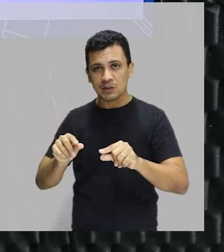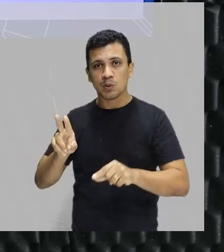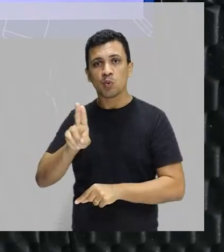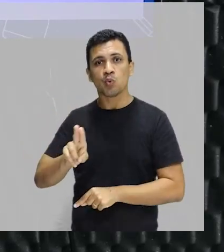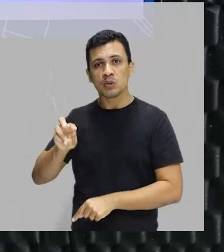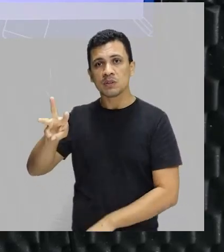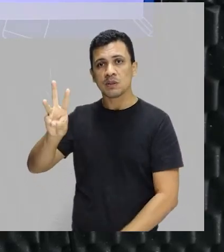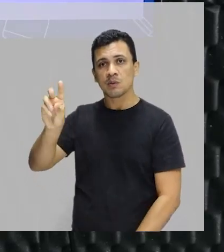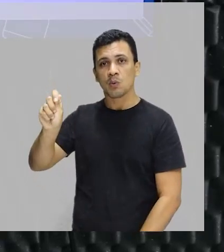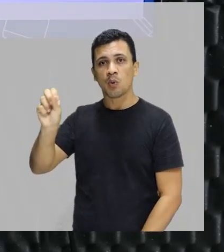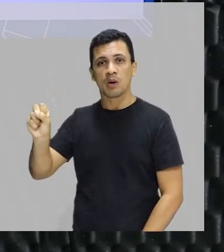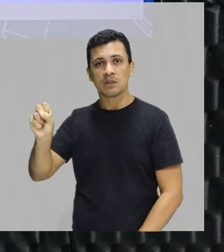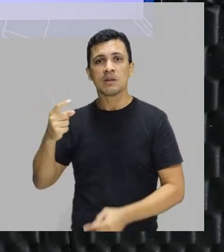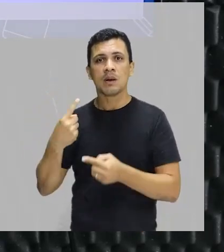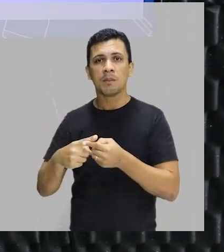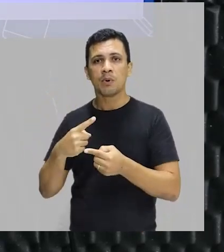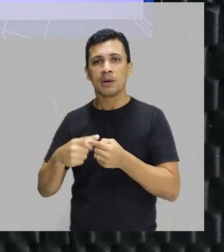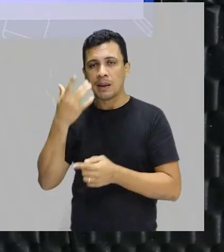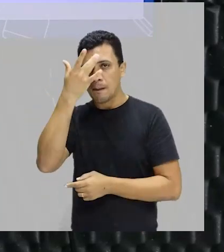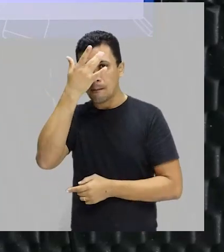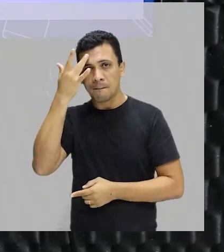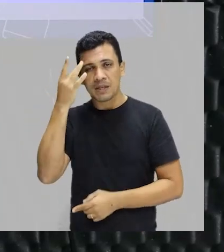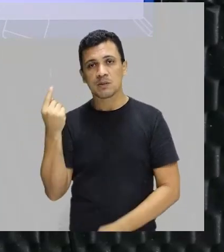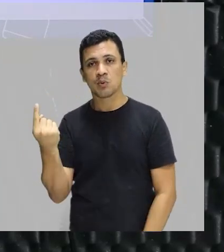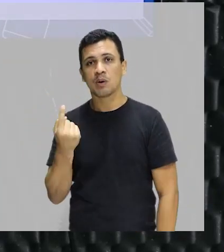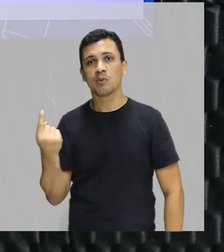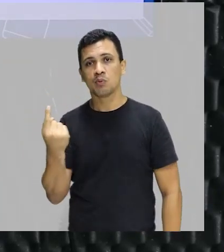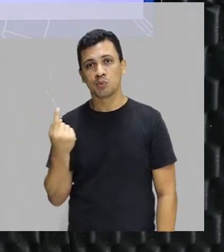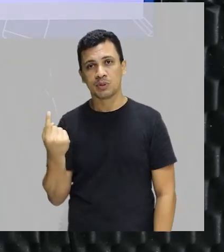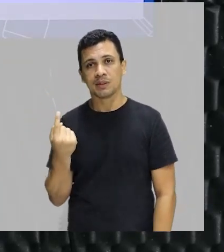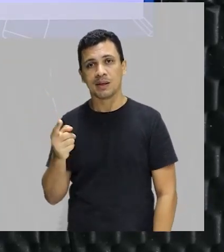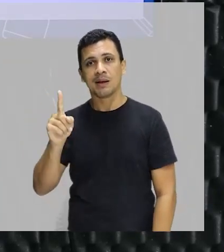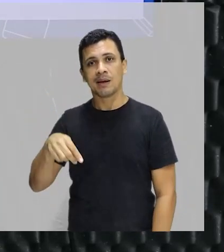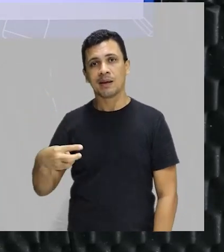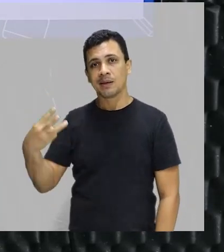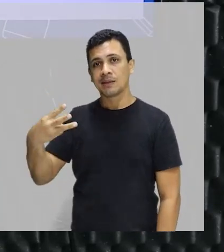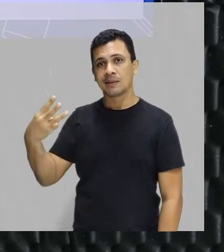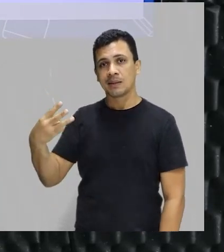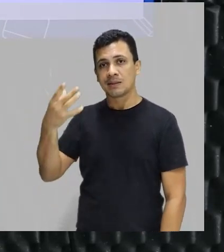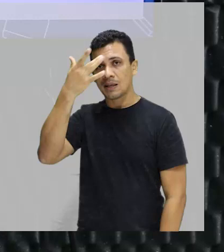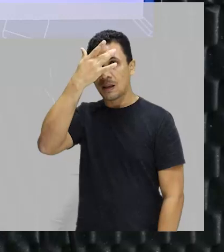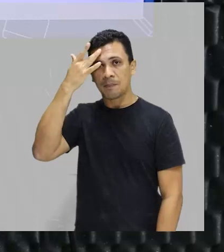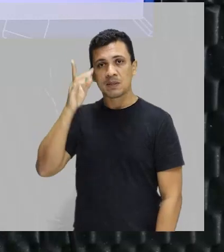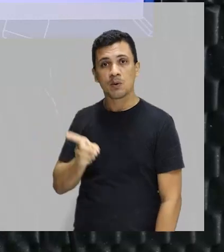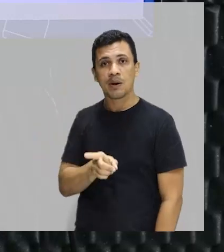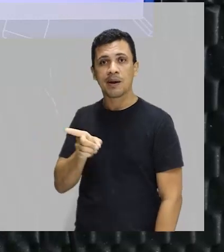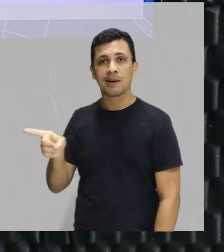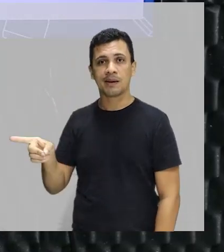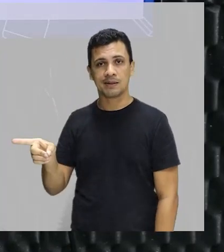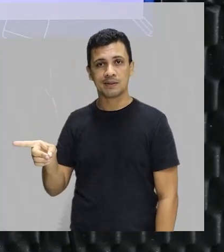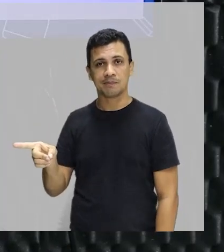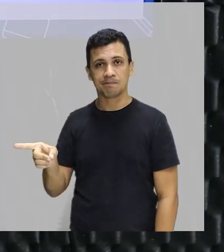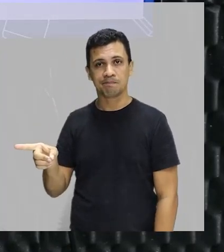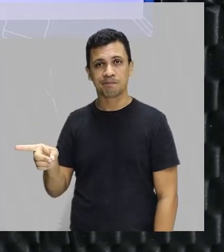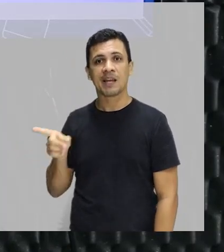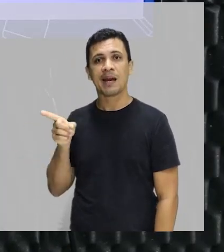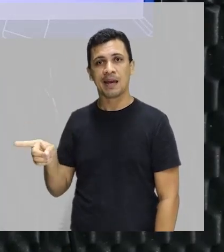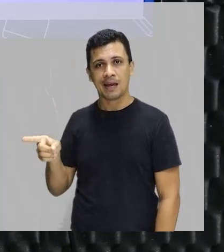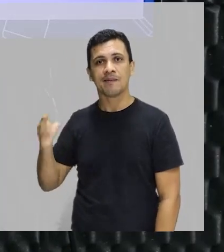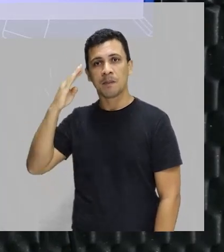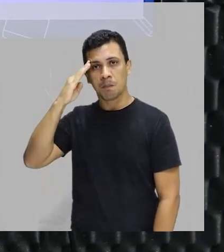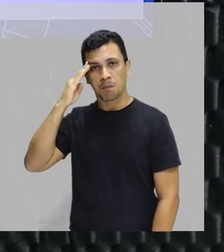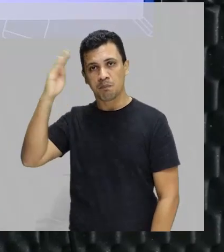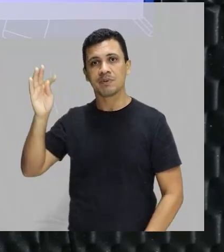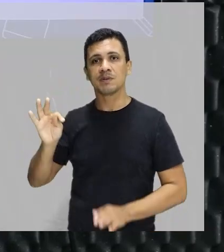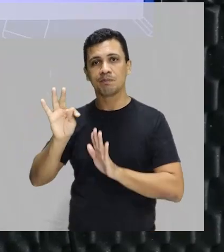eu estou falando de uma pessoa só. É de uma terceira pessoa que representa ela. Ela é a personagem do texto. Então,